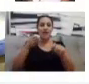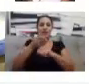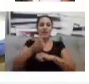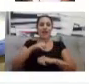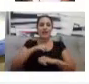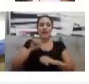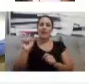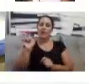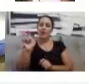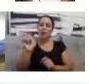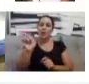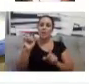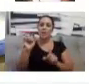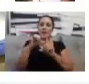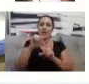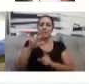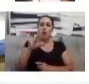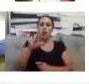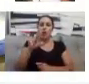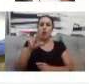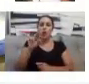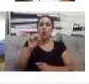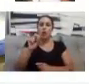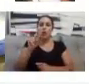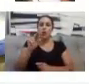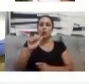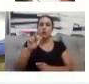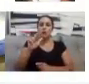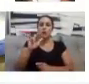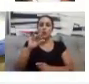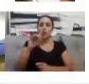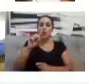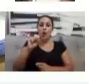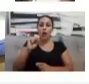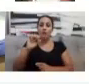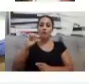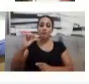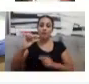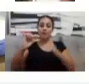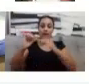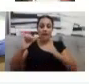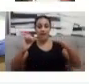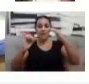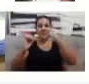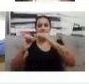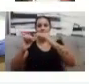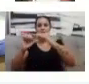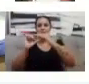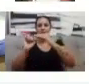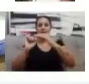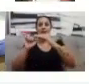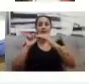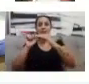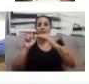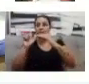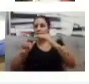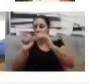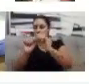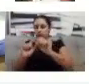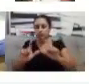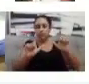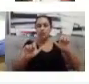cima, logo acima de usuários, está escrito Notas Compartilhadas. Aqui à esquerda do seu monitor. E aí,